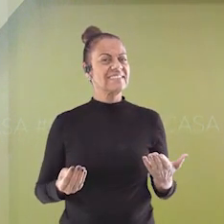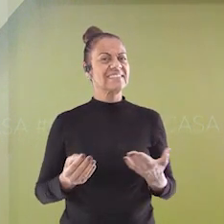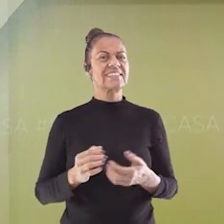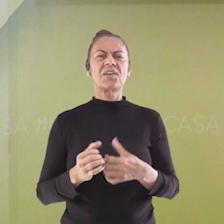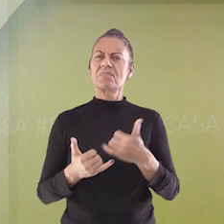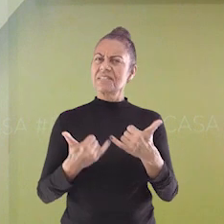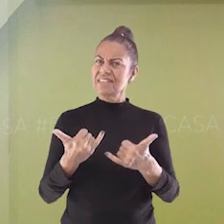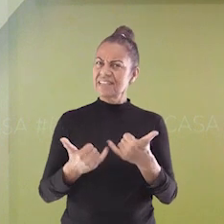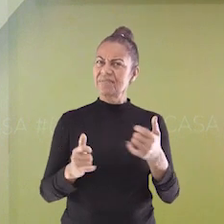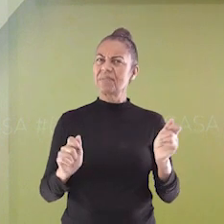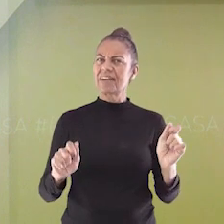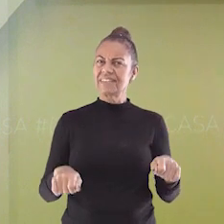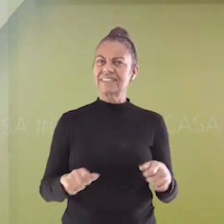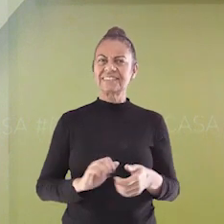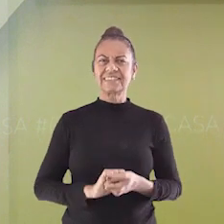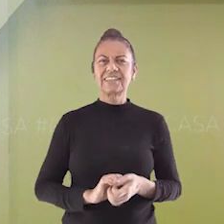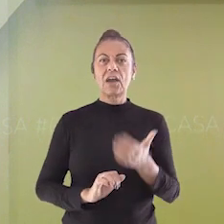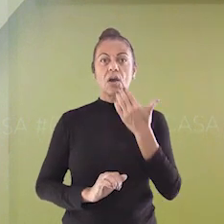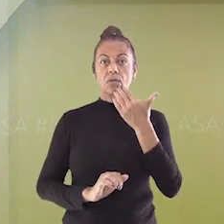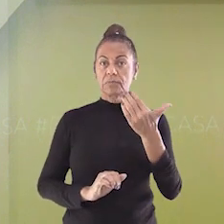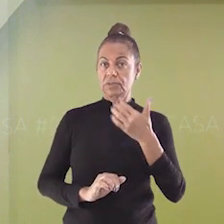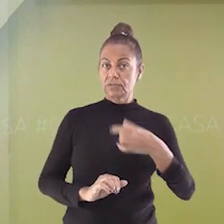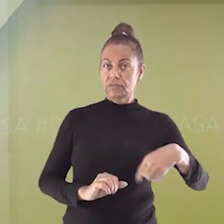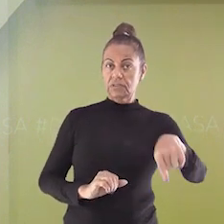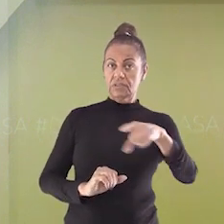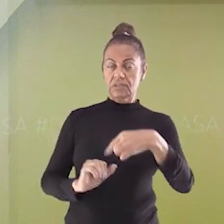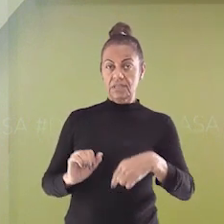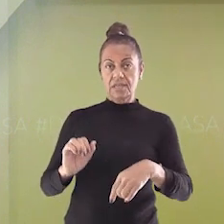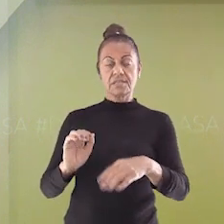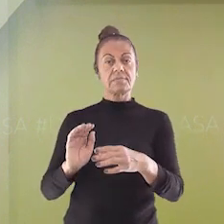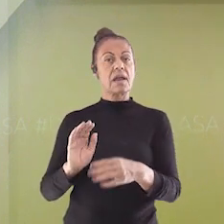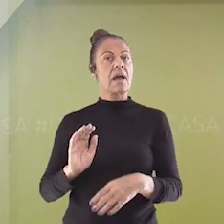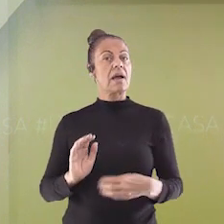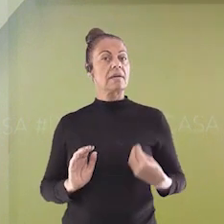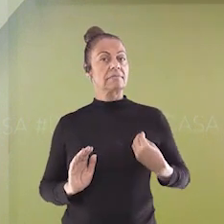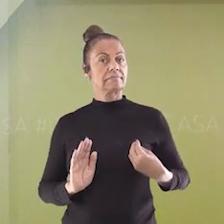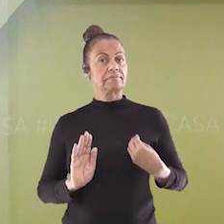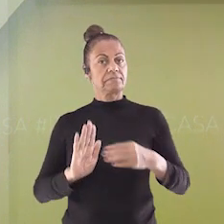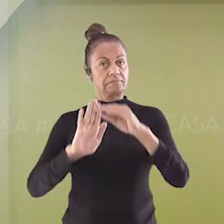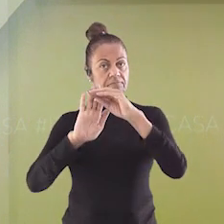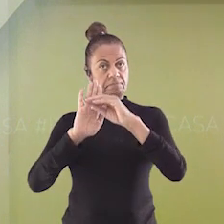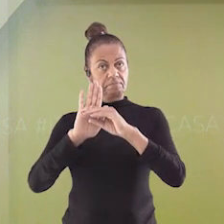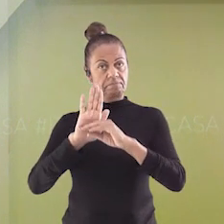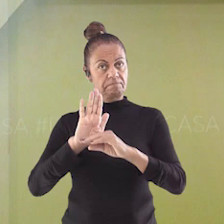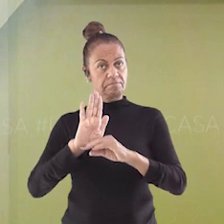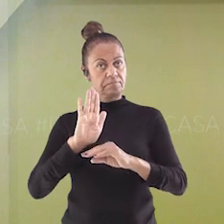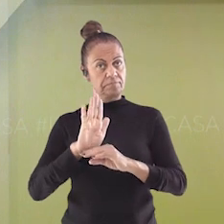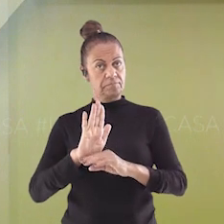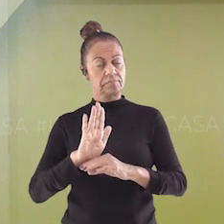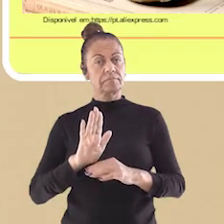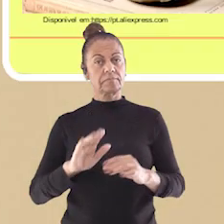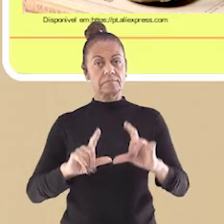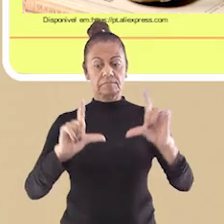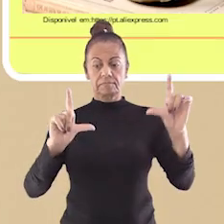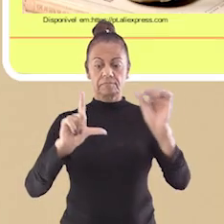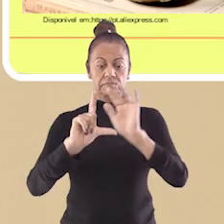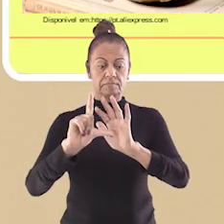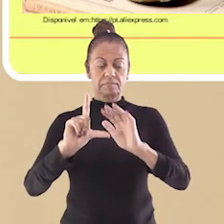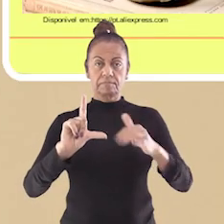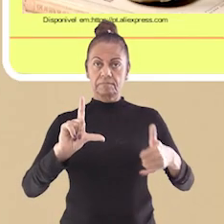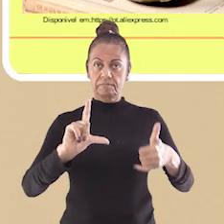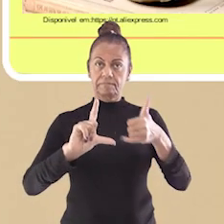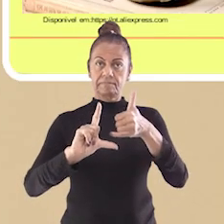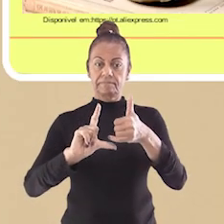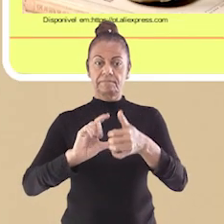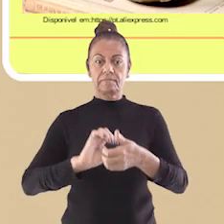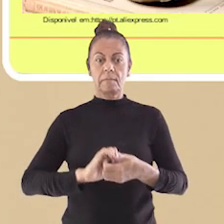presença novamente. Aponte a câmera do celular para o QR Code que fica ao lado da tela. E durante